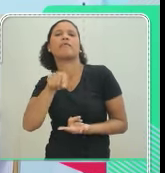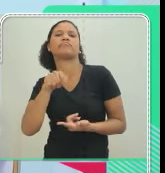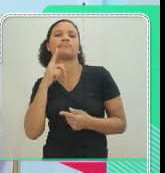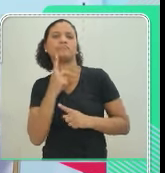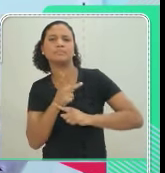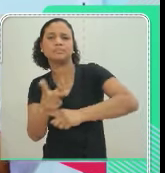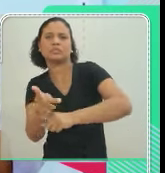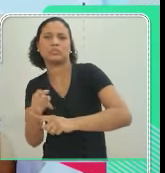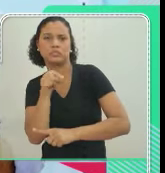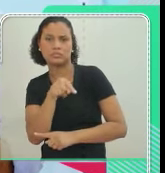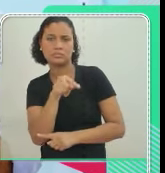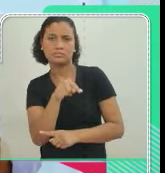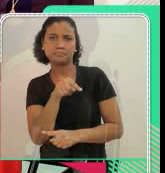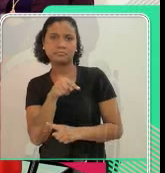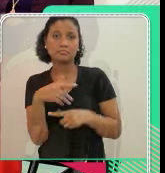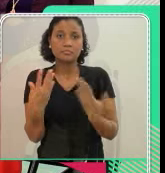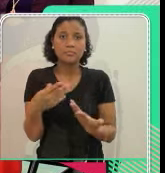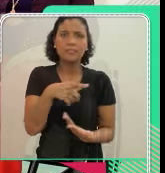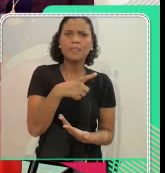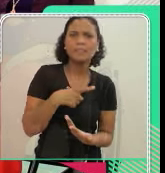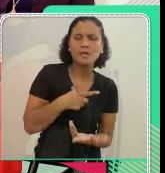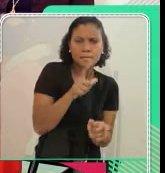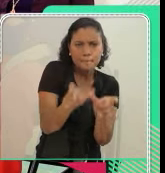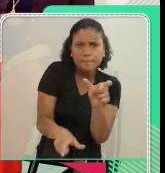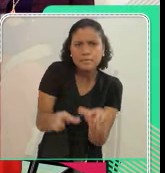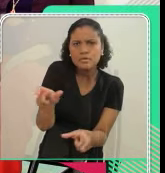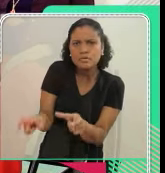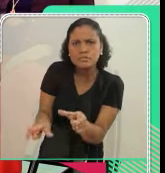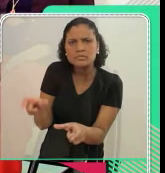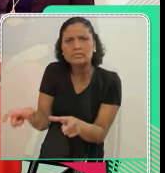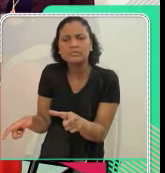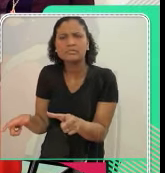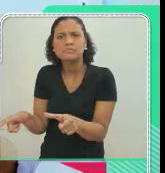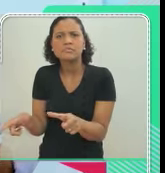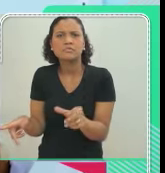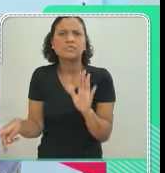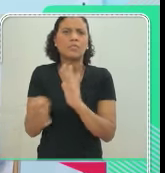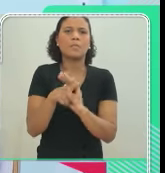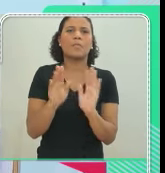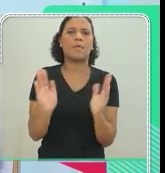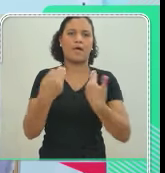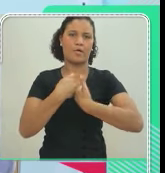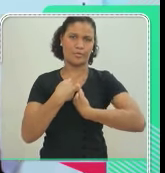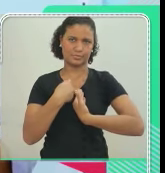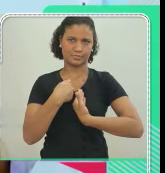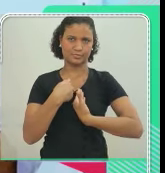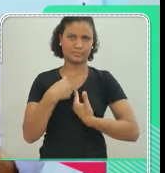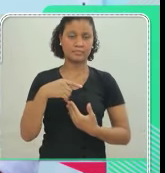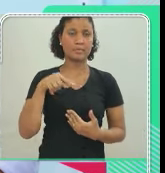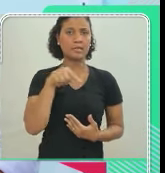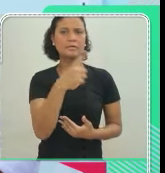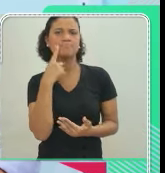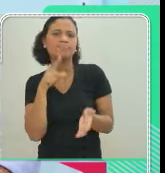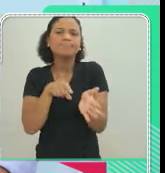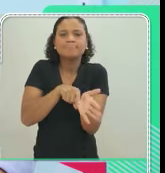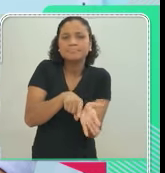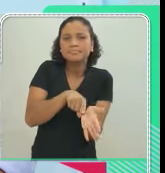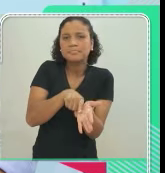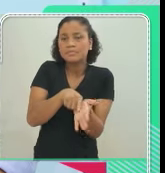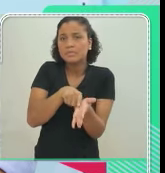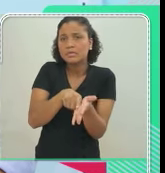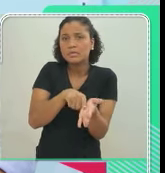ou semelhantes aos neurônios de crianças comuns. Então, quer dizer, é um primeiro passo na busca, talvez, de medicamentos que possam reverter